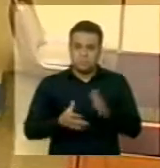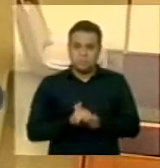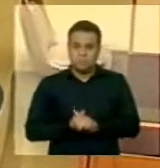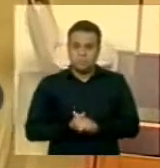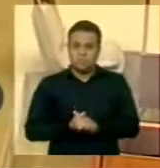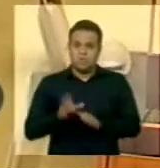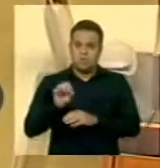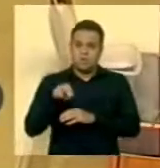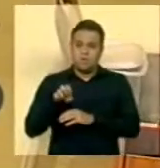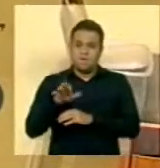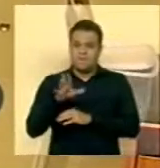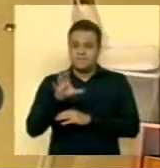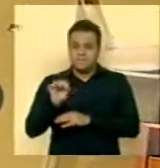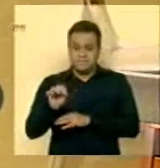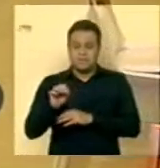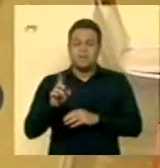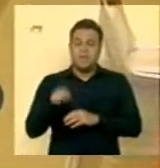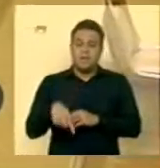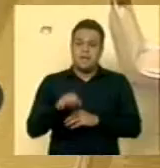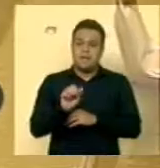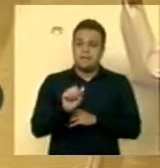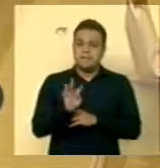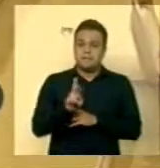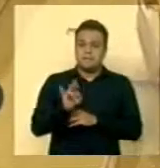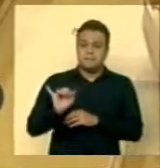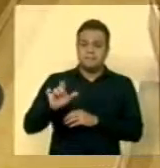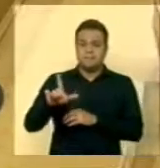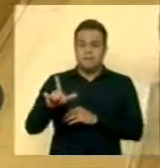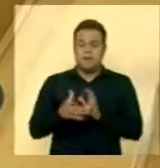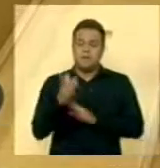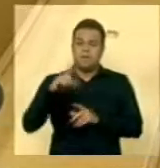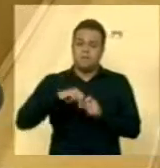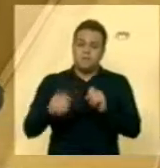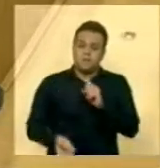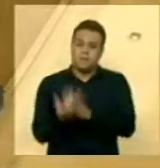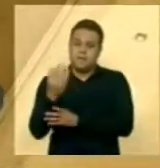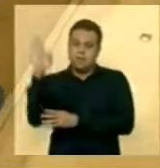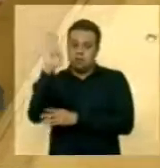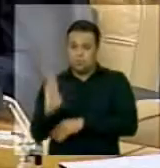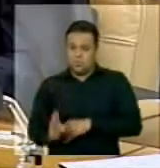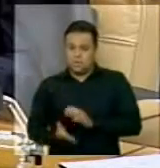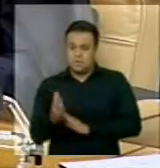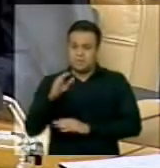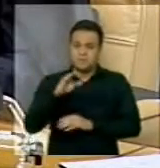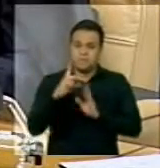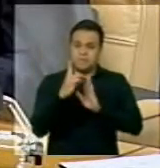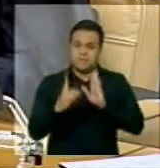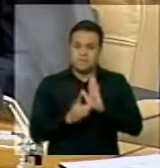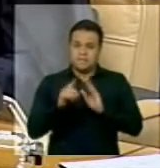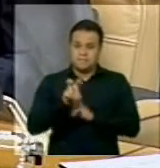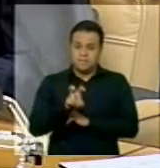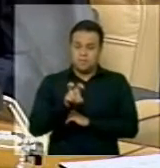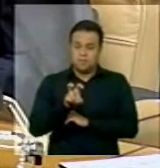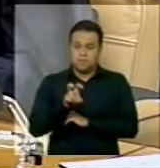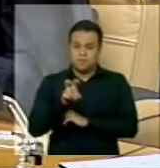Trabalho sobre Povos Indígenas e Tribais, que foi internalizada no Brasil pelo Decreto 5051